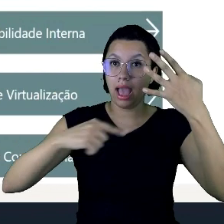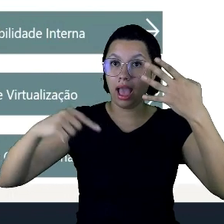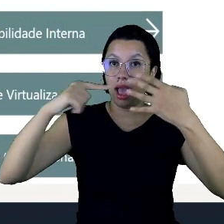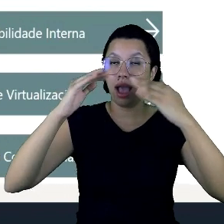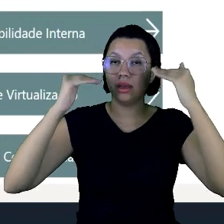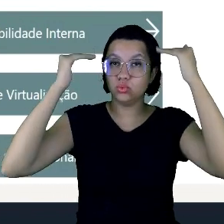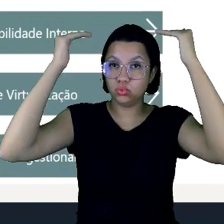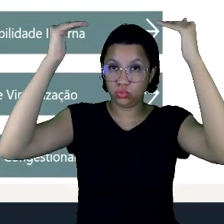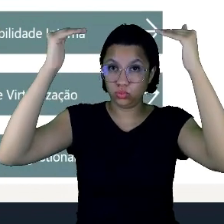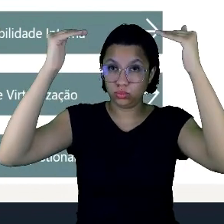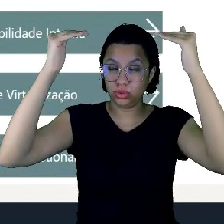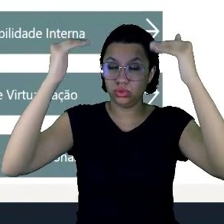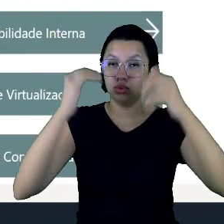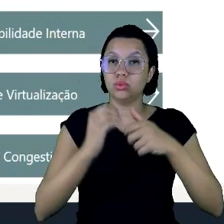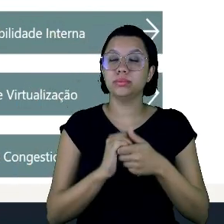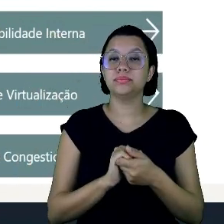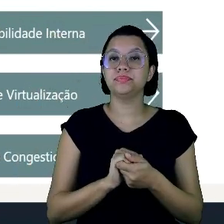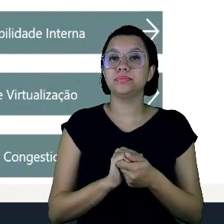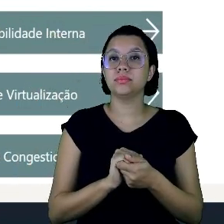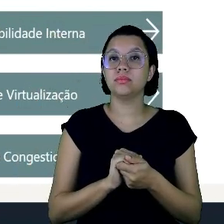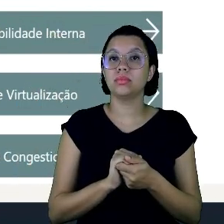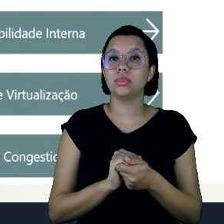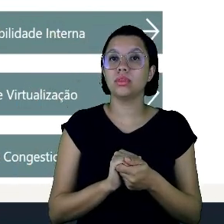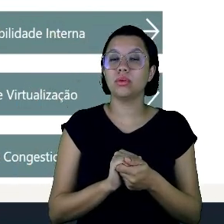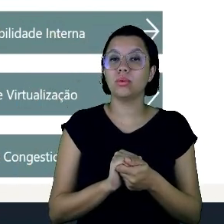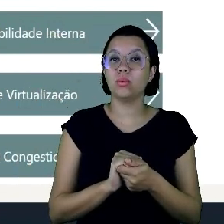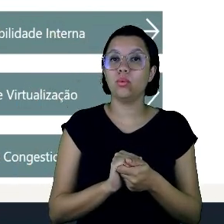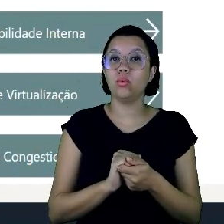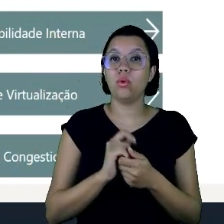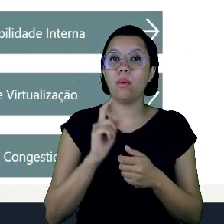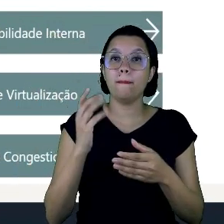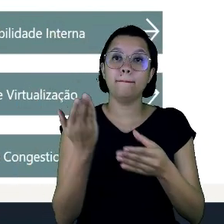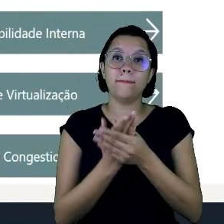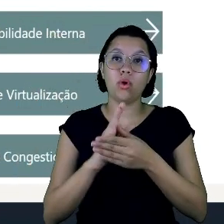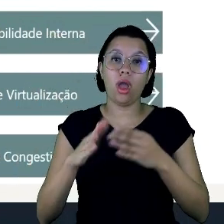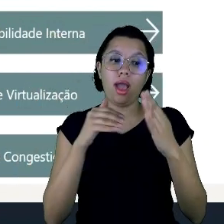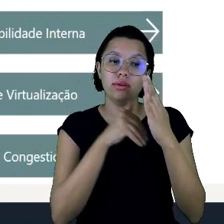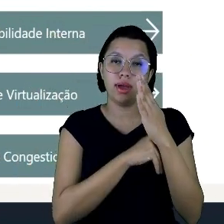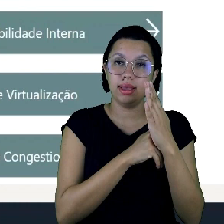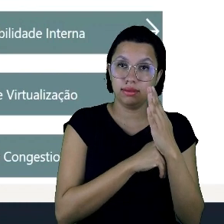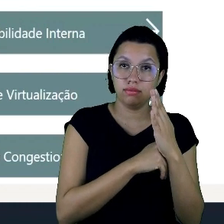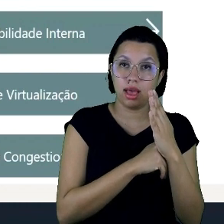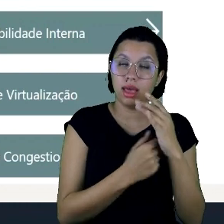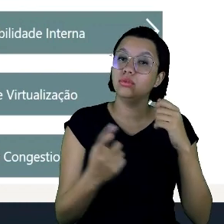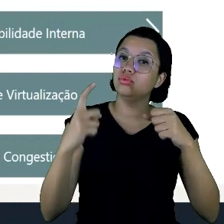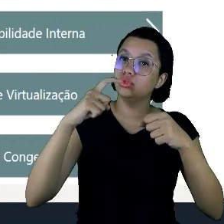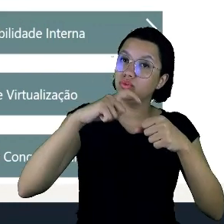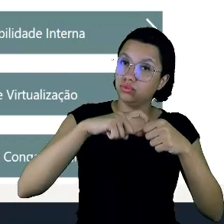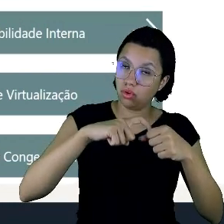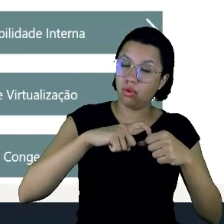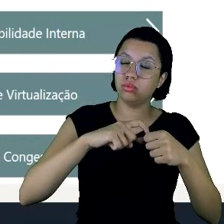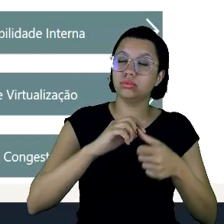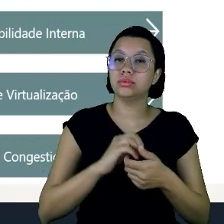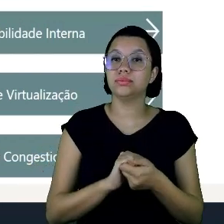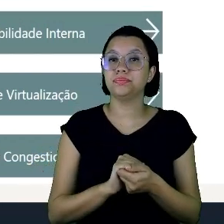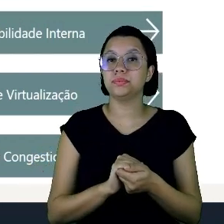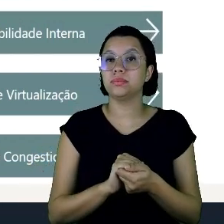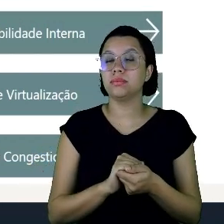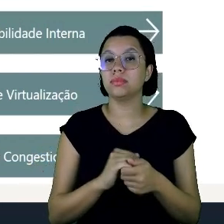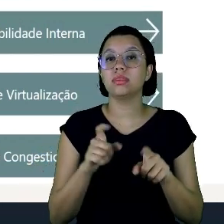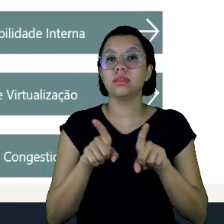instância superior, que são os que retornam do STF e STJ, os reativados, que estavam arquivados e